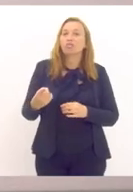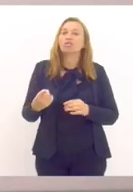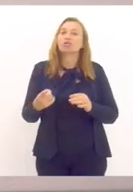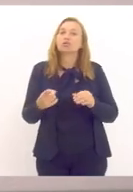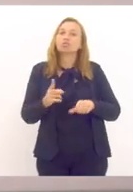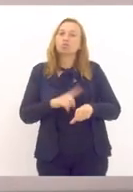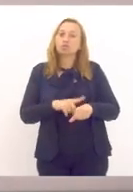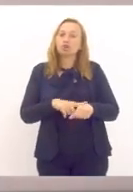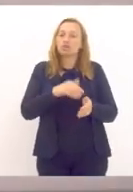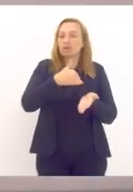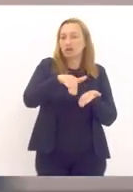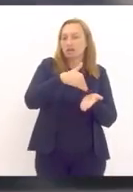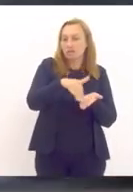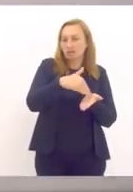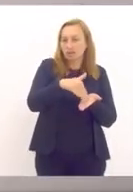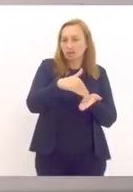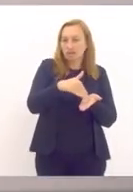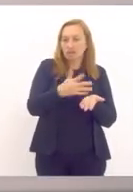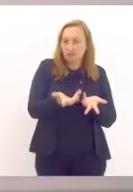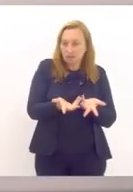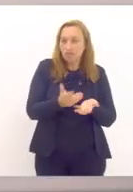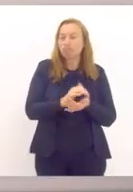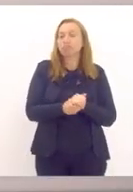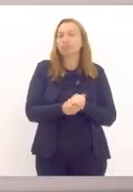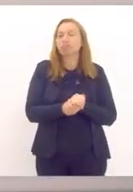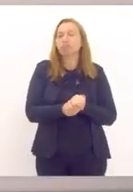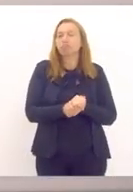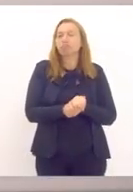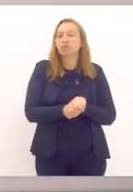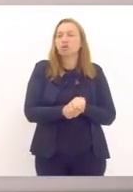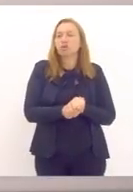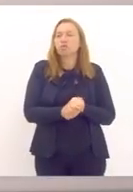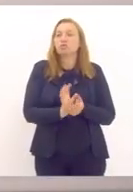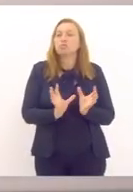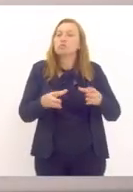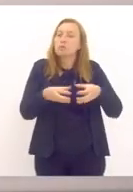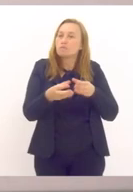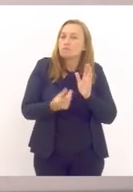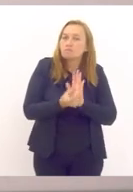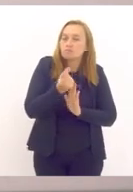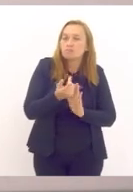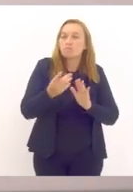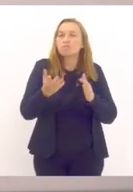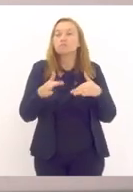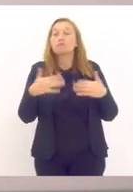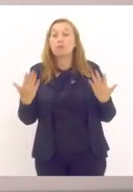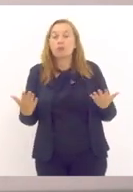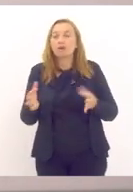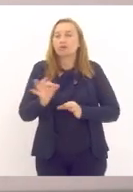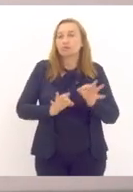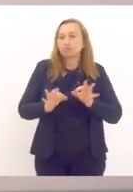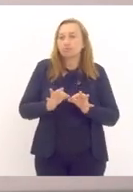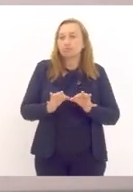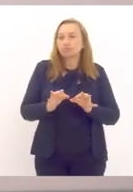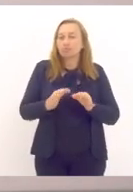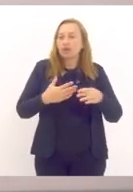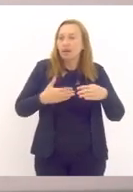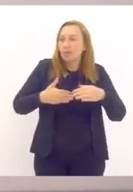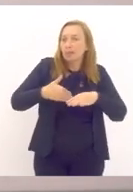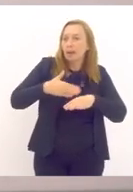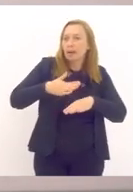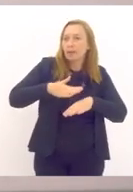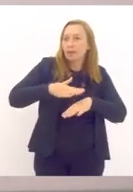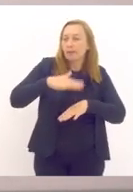porque, veja, o que tem acontecido, e aí me lembro das próprias dinâmicas das reuniões, que elas ultrapassavam uma prestação de